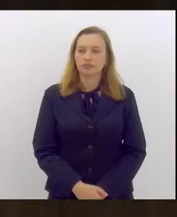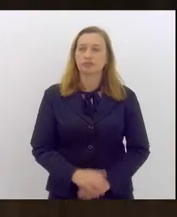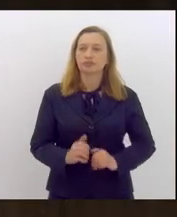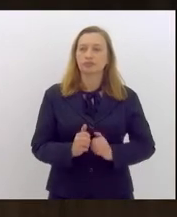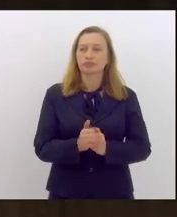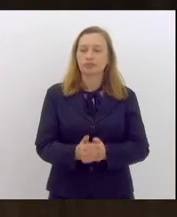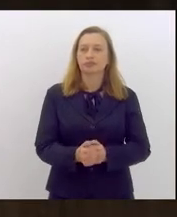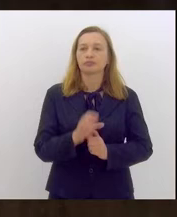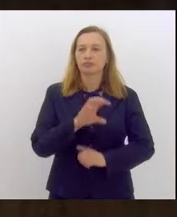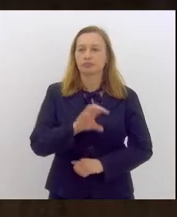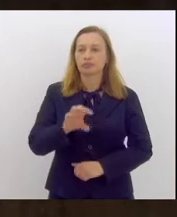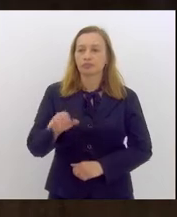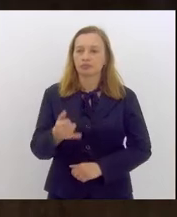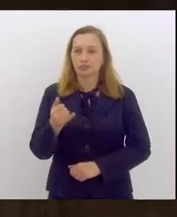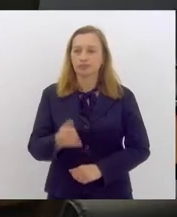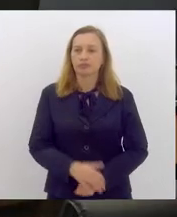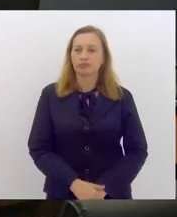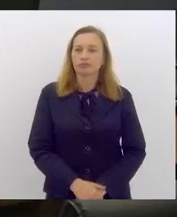Acompanho o parecer da CCJ.